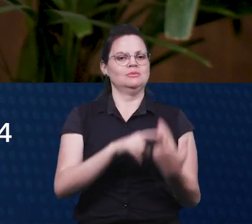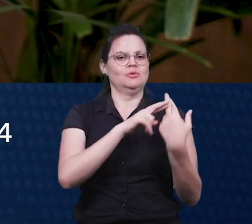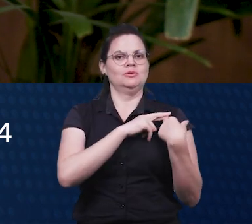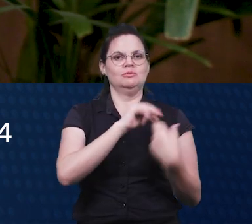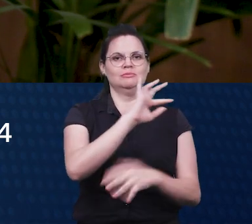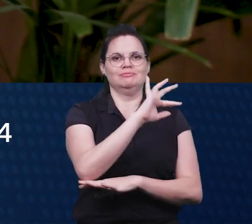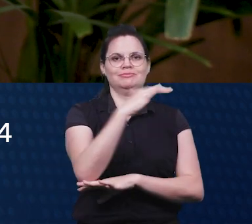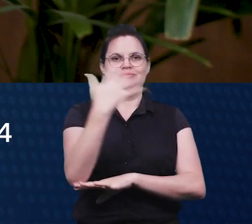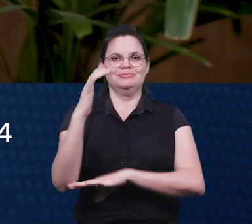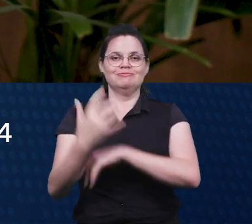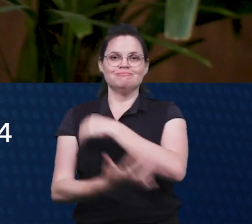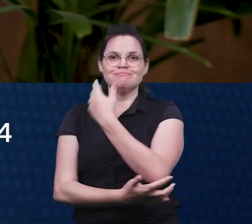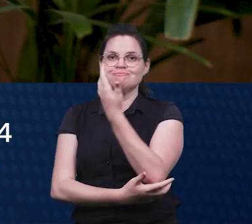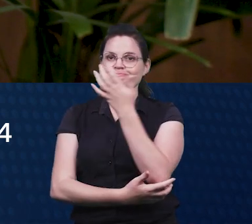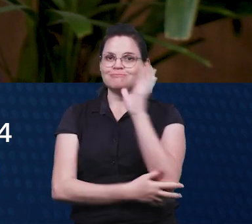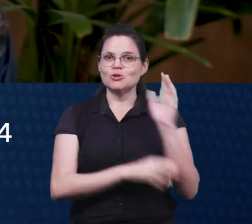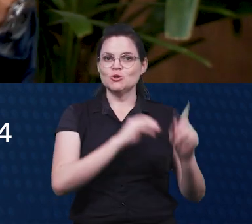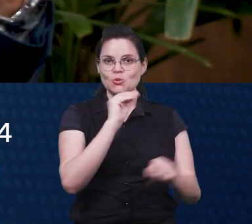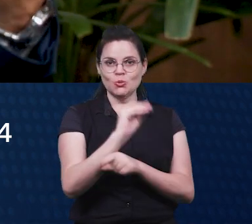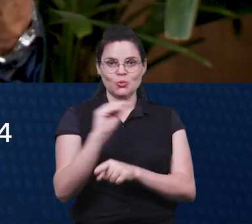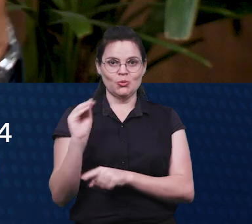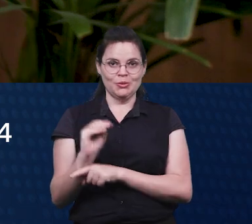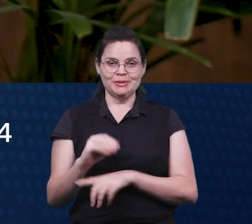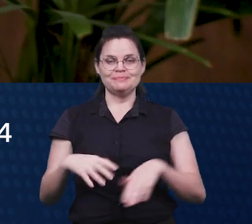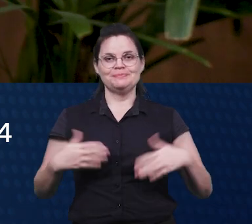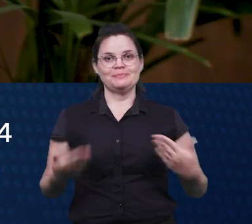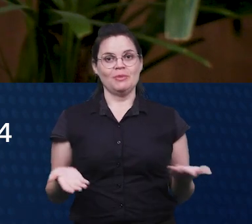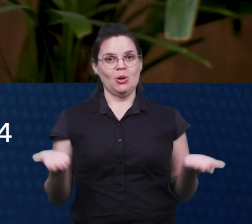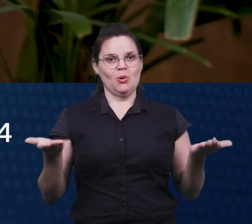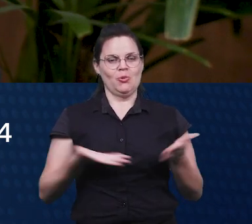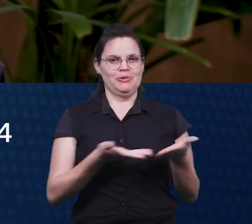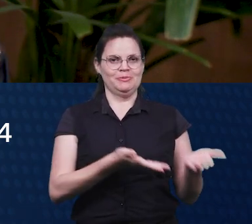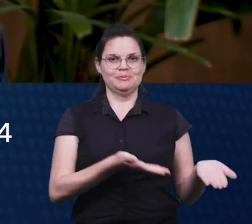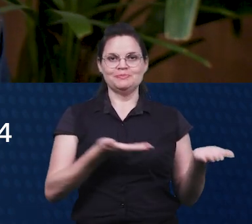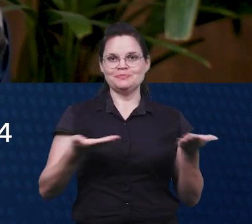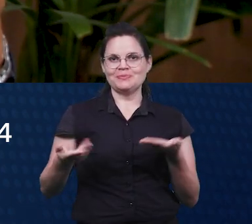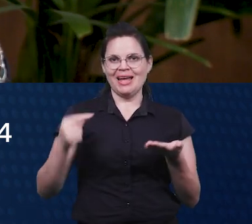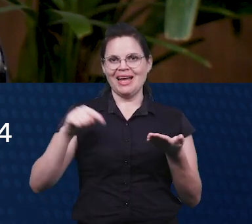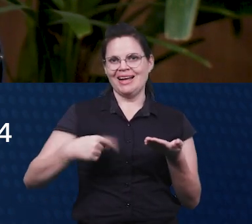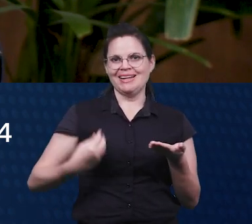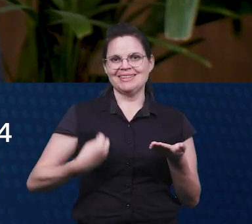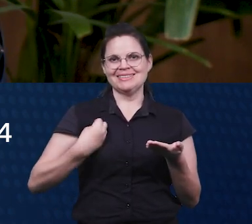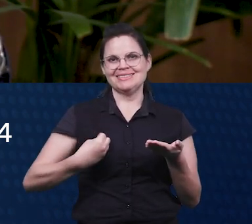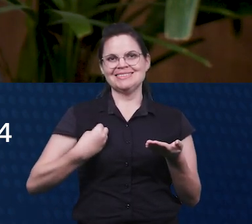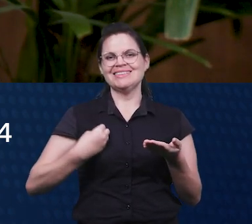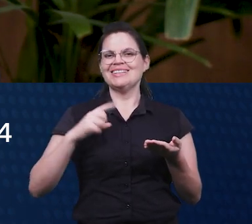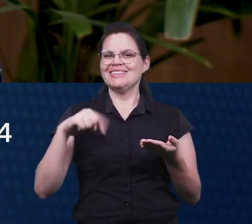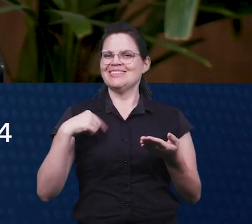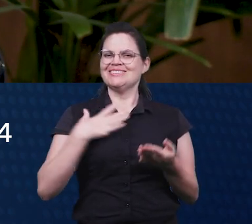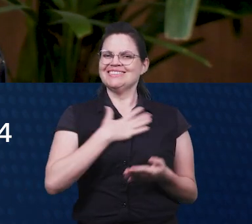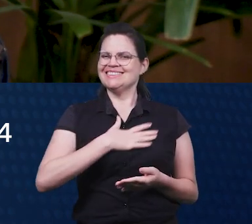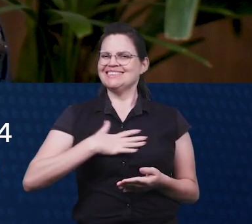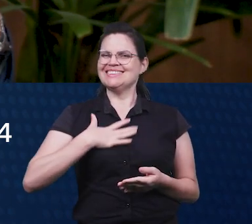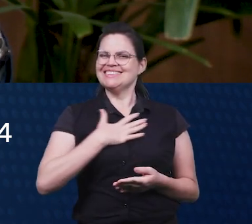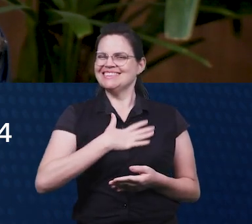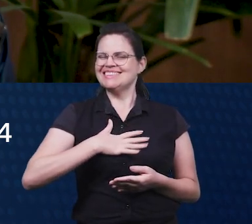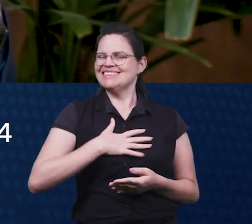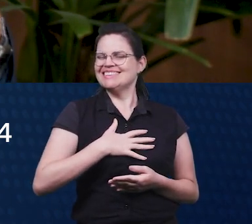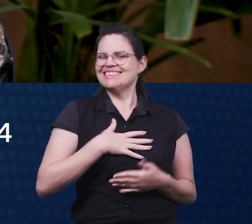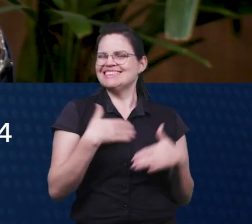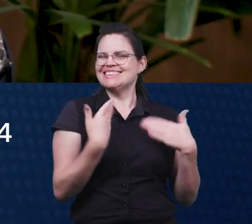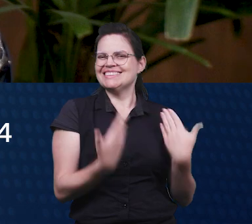enquanto instituição que somos. Para participar deste programa, temos a grata satisfação de